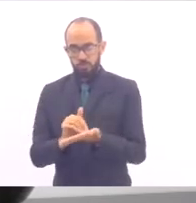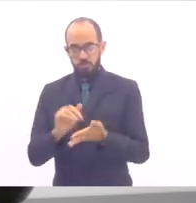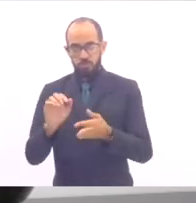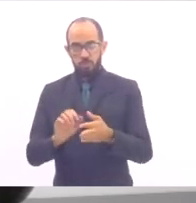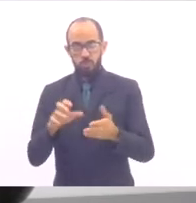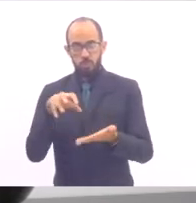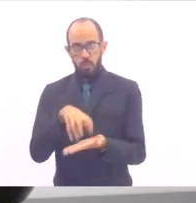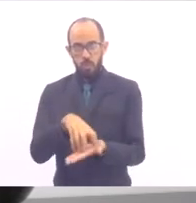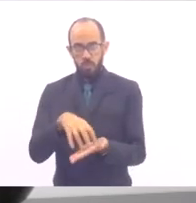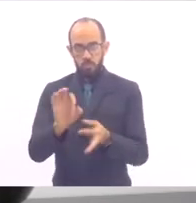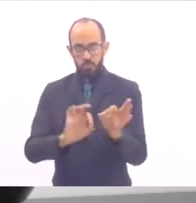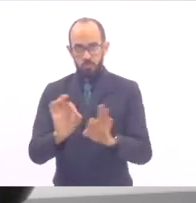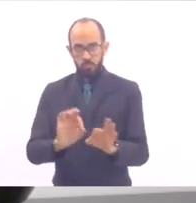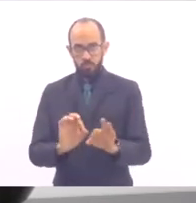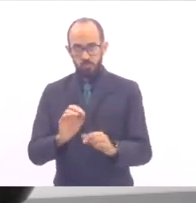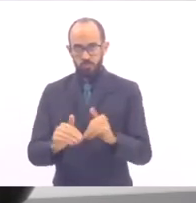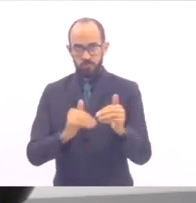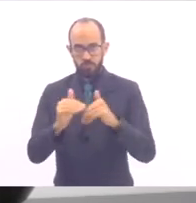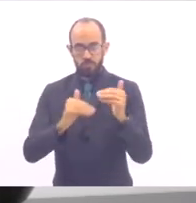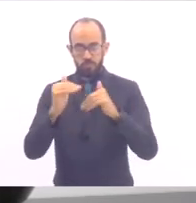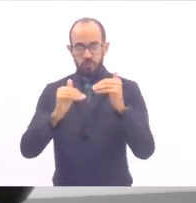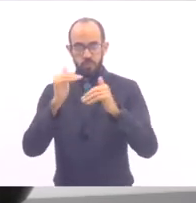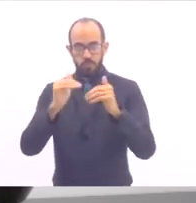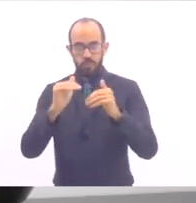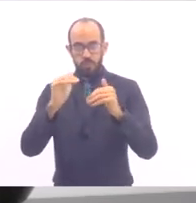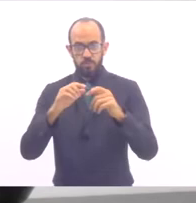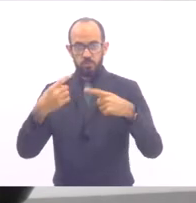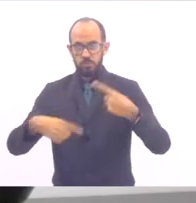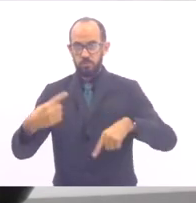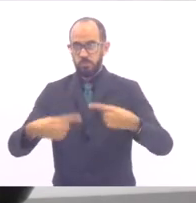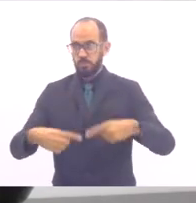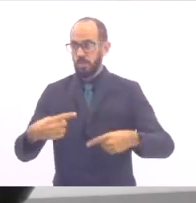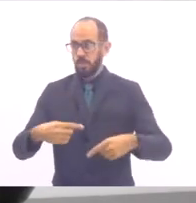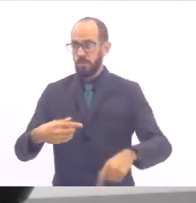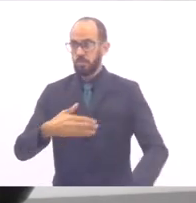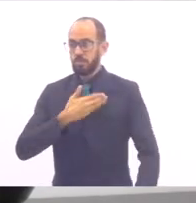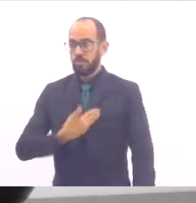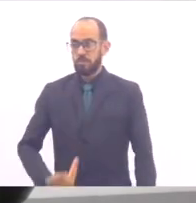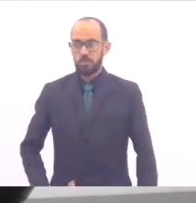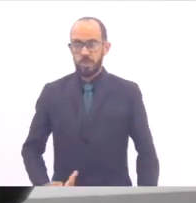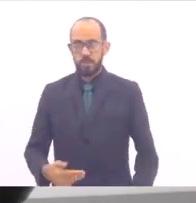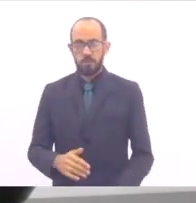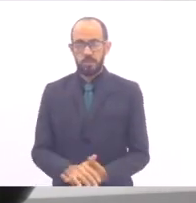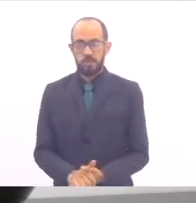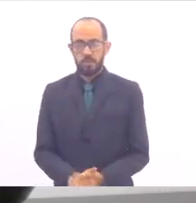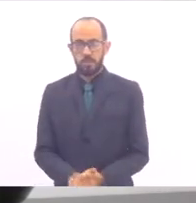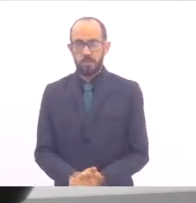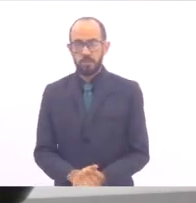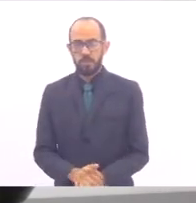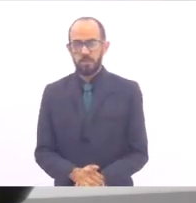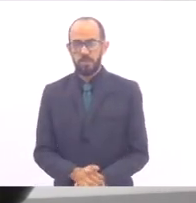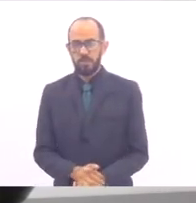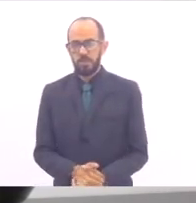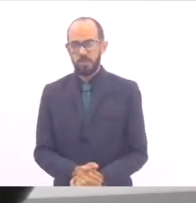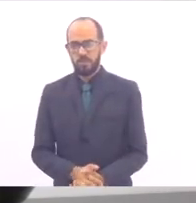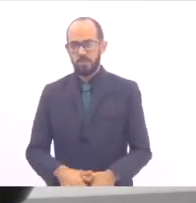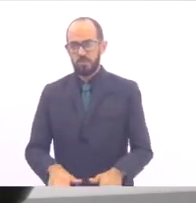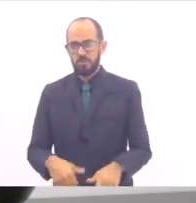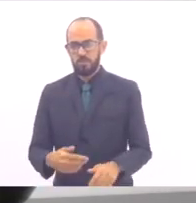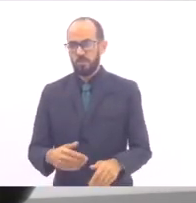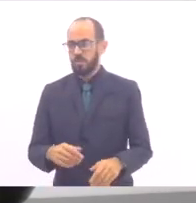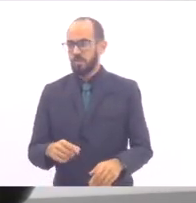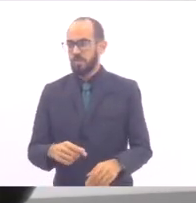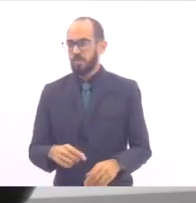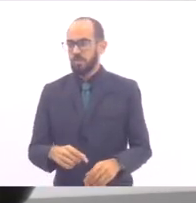e desenvolvimento da política pública, achamos mais eficiente, era fazer uma notificação, dar um prazo para